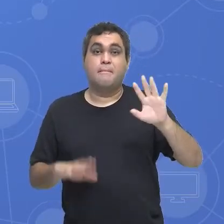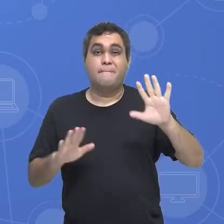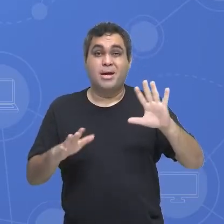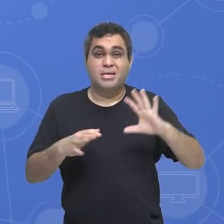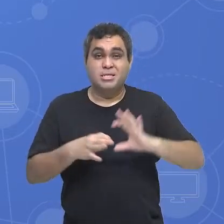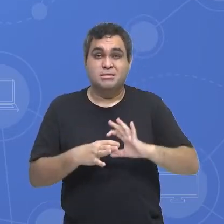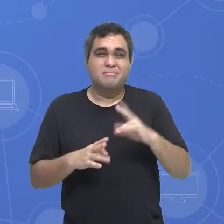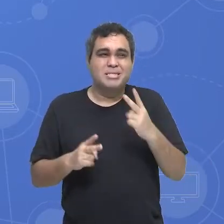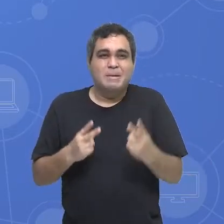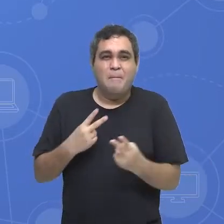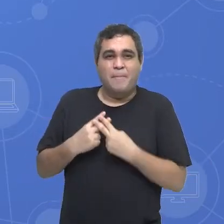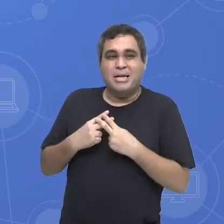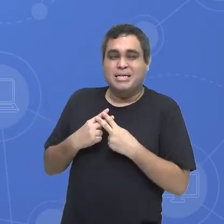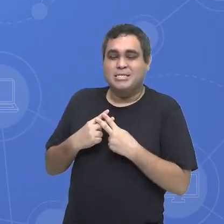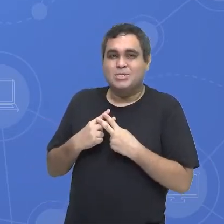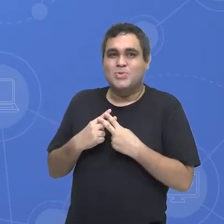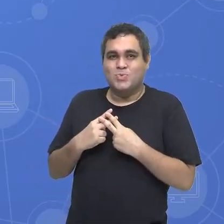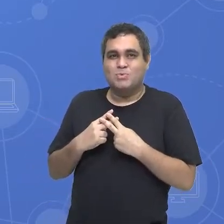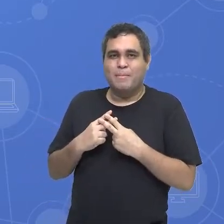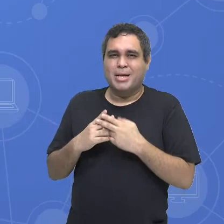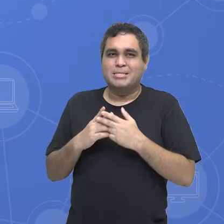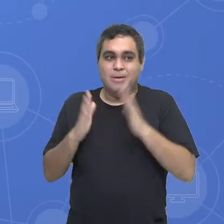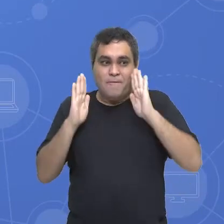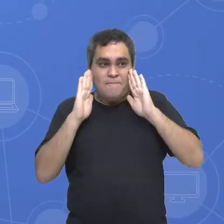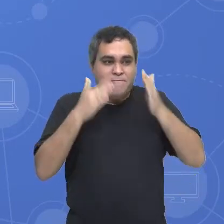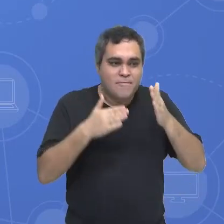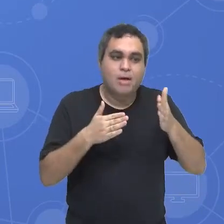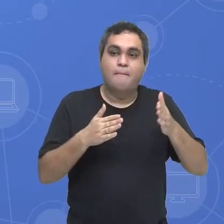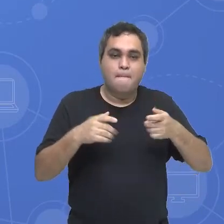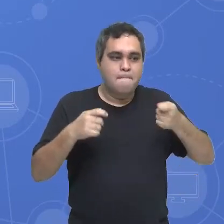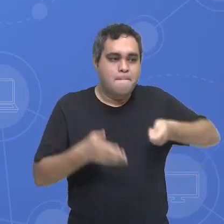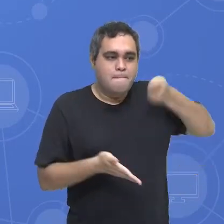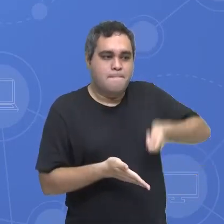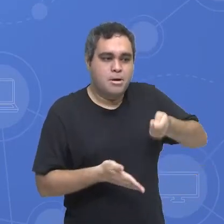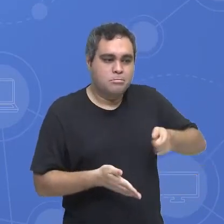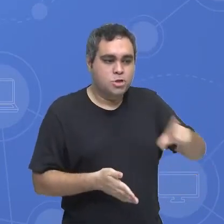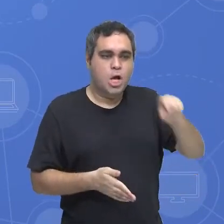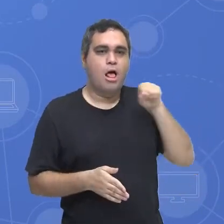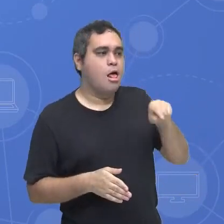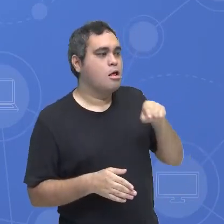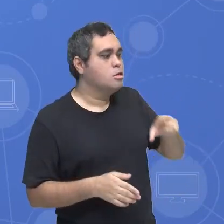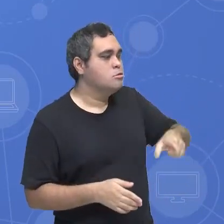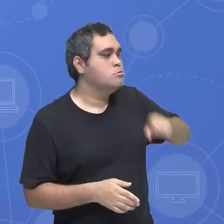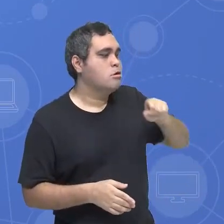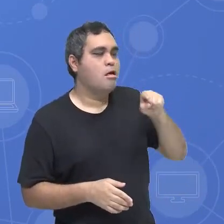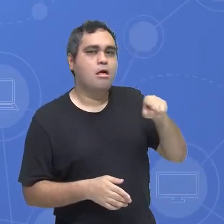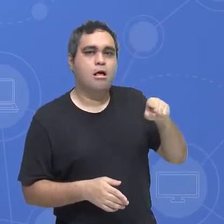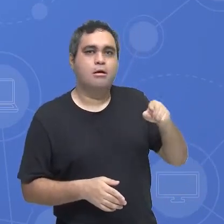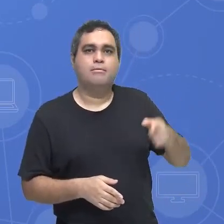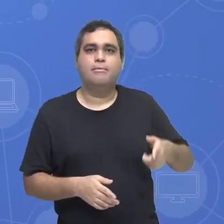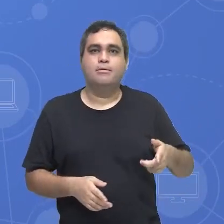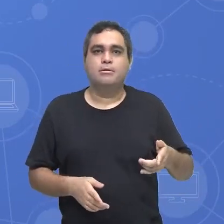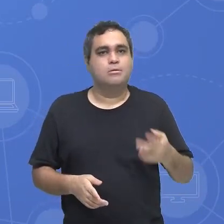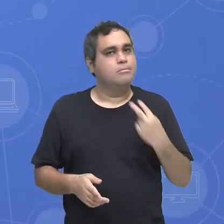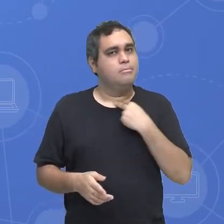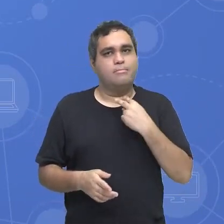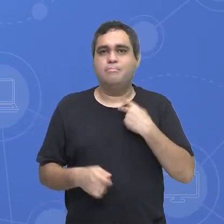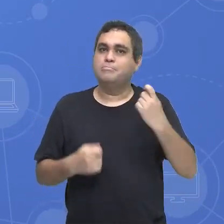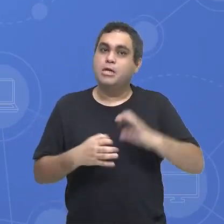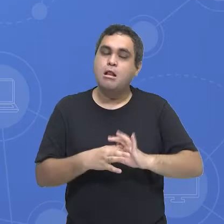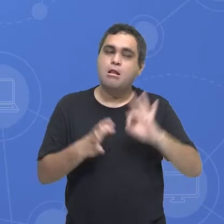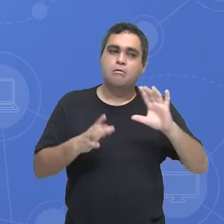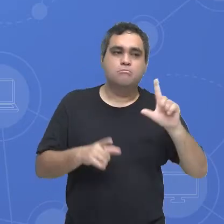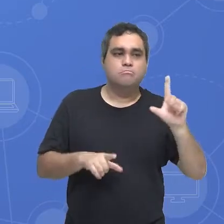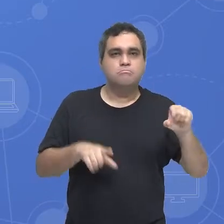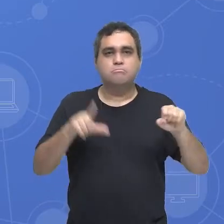totalmente livre para fazer isso, e aí quando eu falo de liberdade, nesse sentido totalmente livre, eu não estou falando no sentido